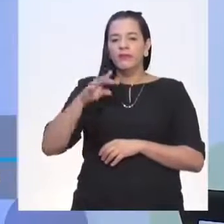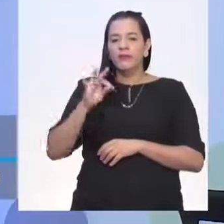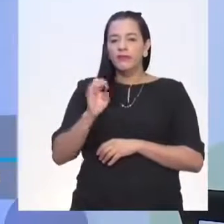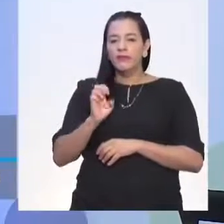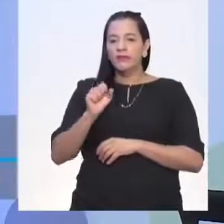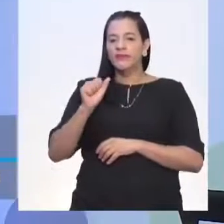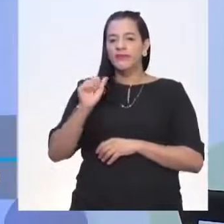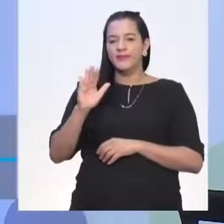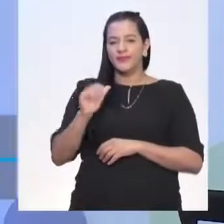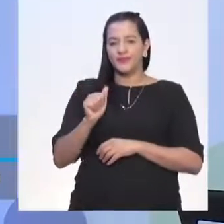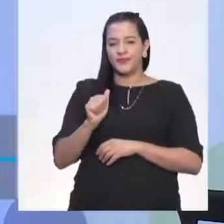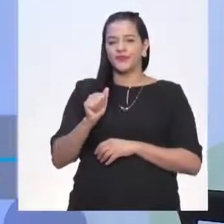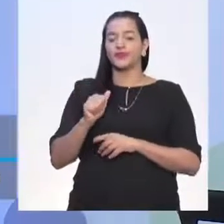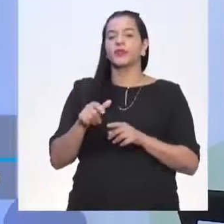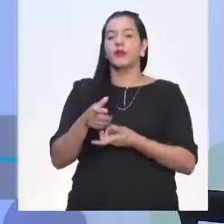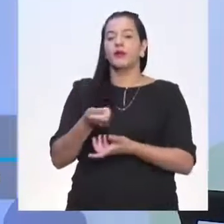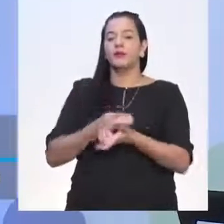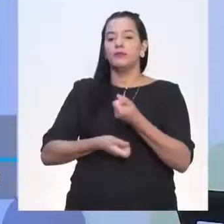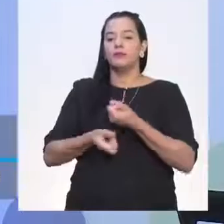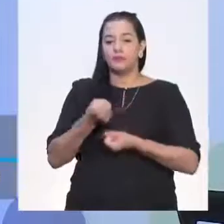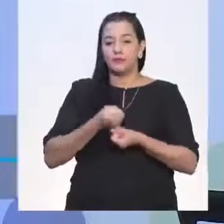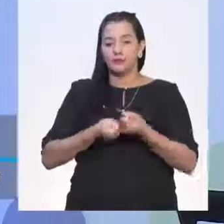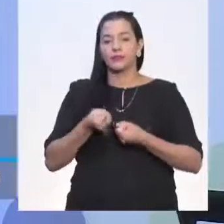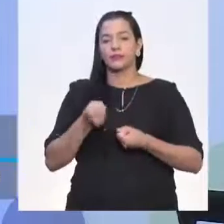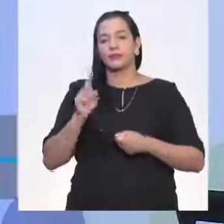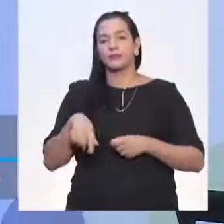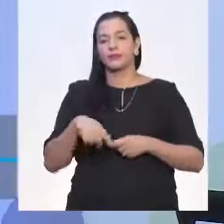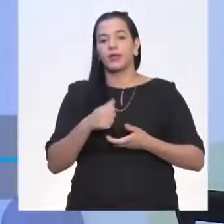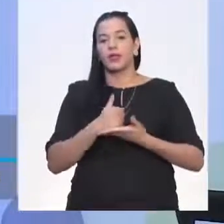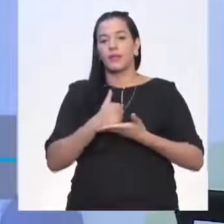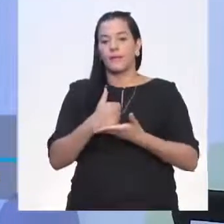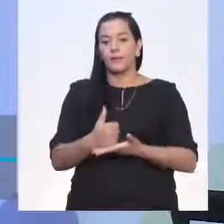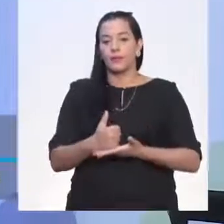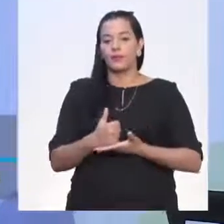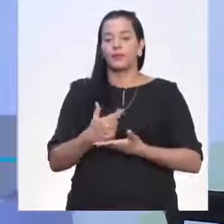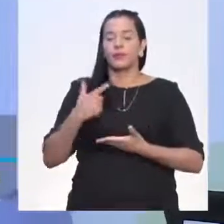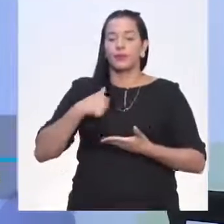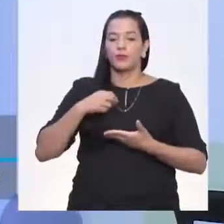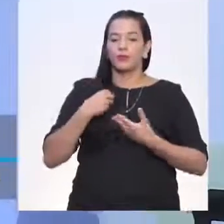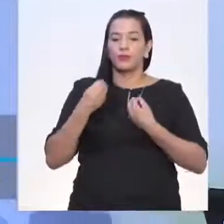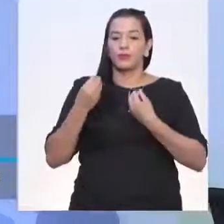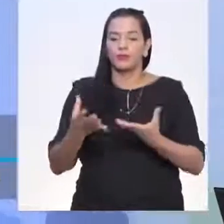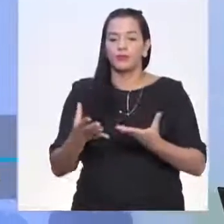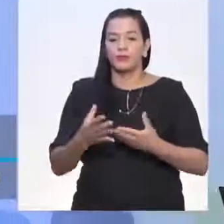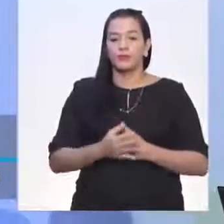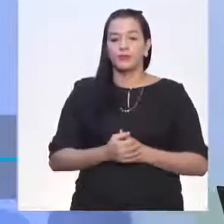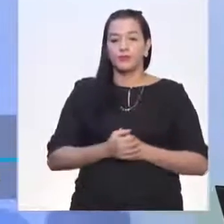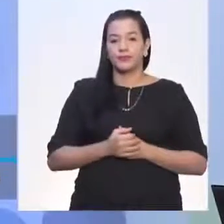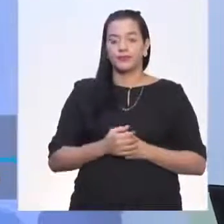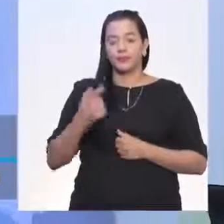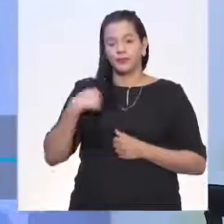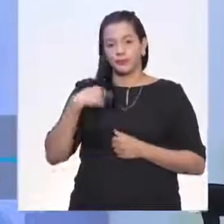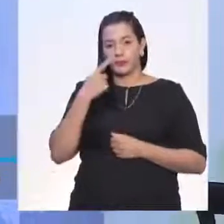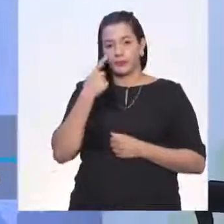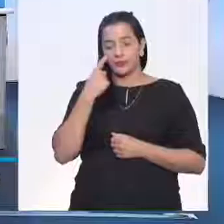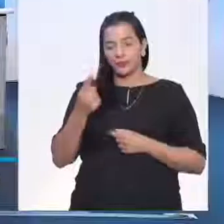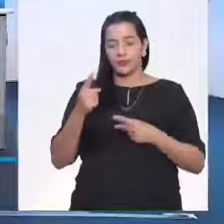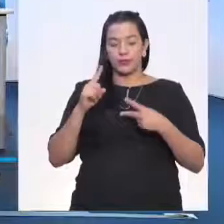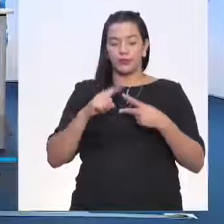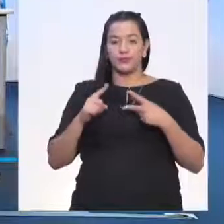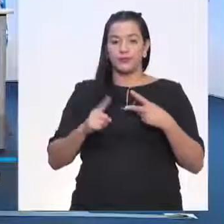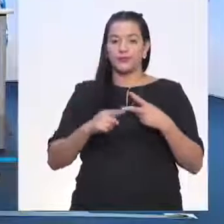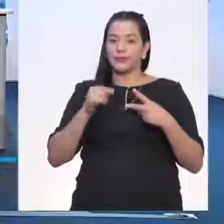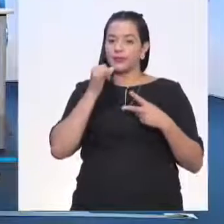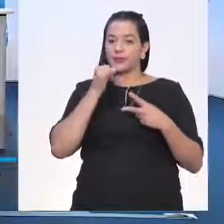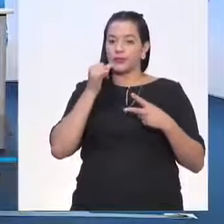Então tem força potente, apoio e força resistente para onde eu transmito. Nós vimos 2 exemplos aí então, né, Joel?